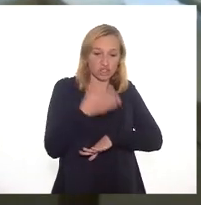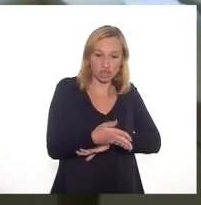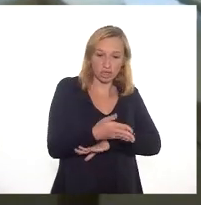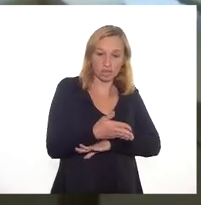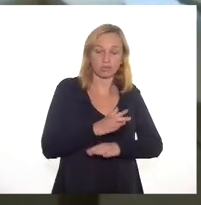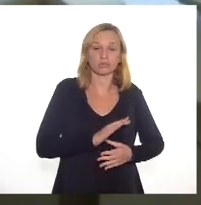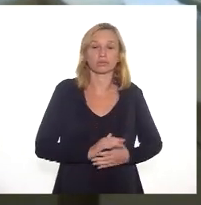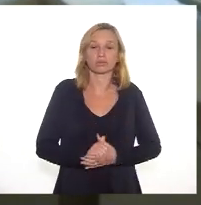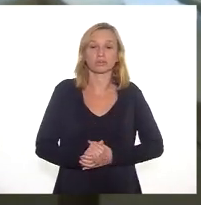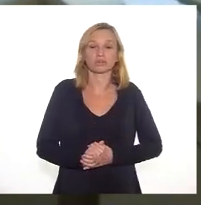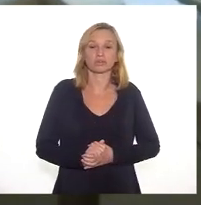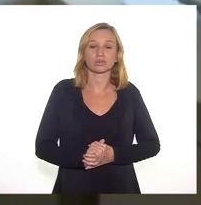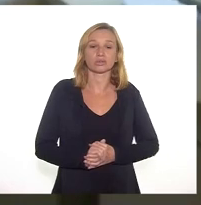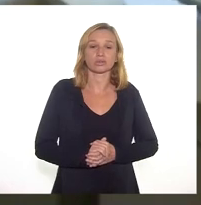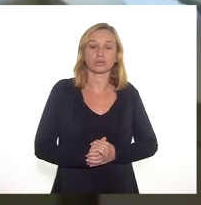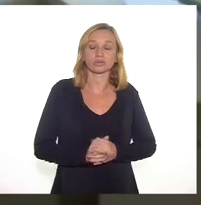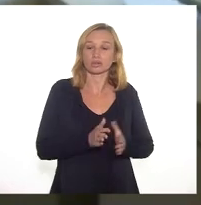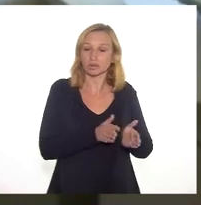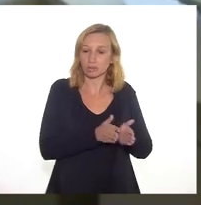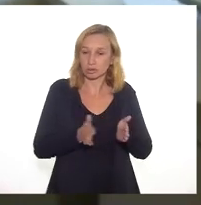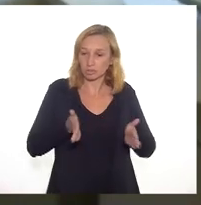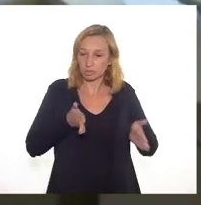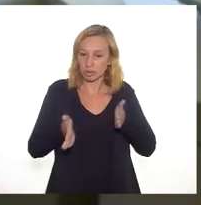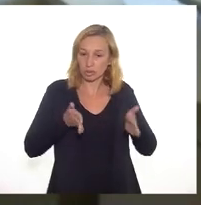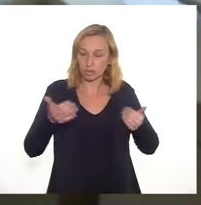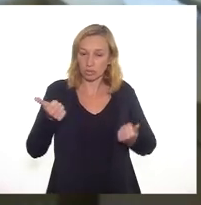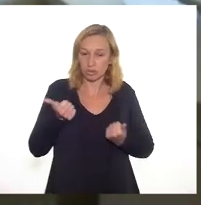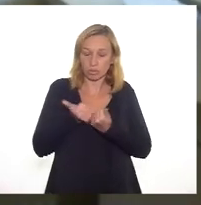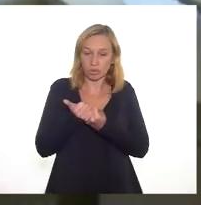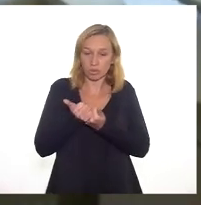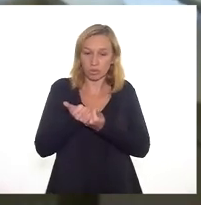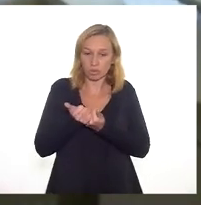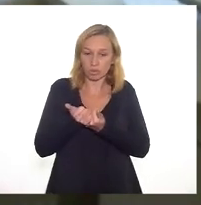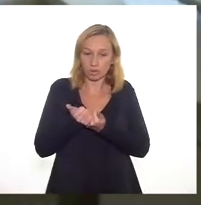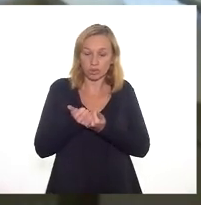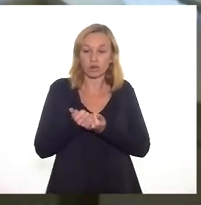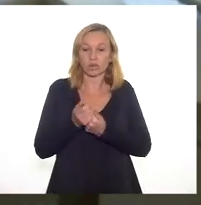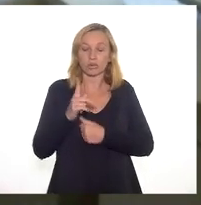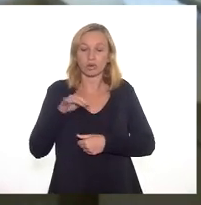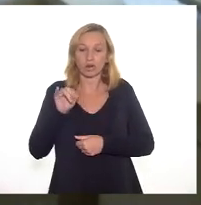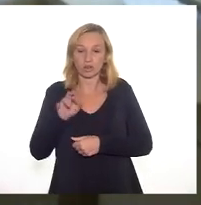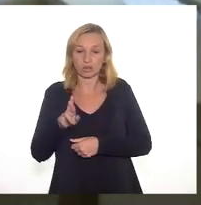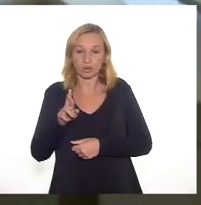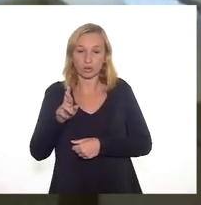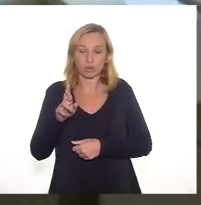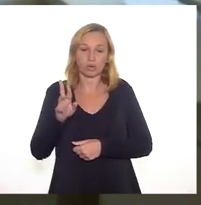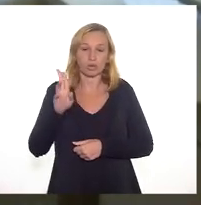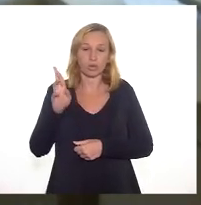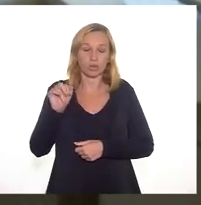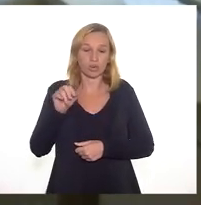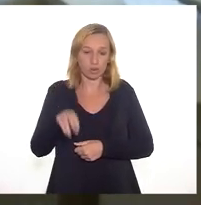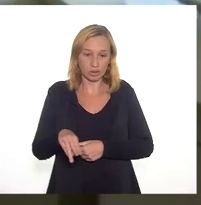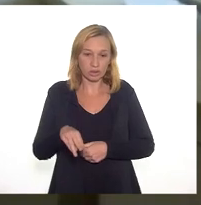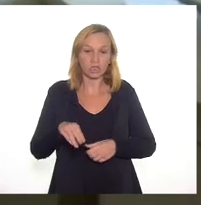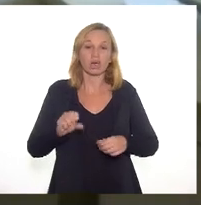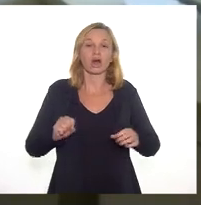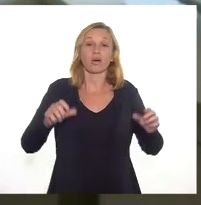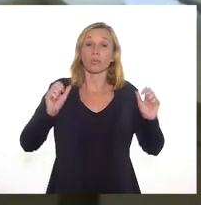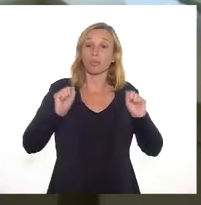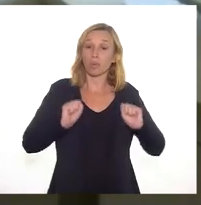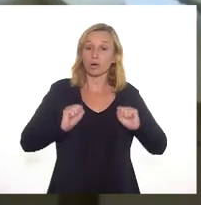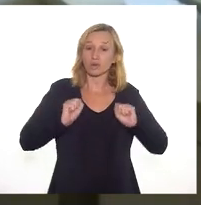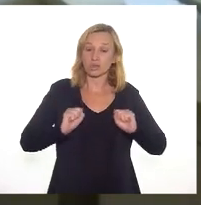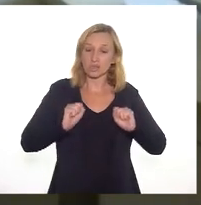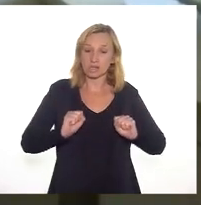diretamente desse processo, com o apoio do procurador Rodrigo Lopes, possamos,